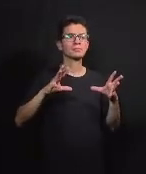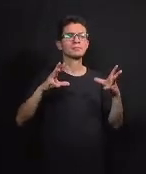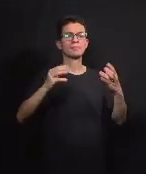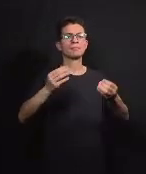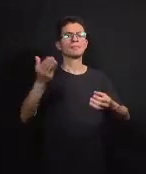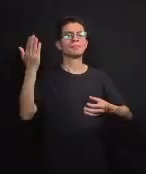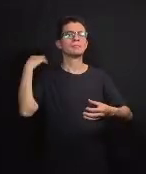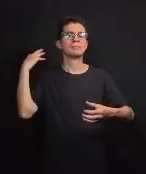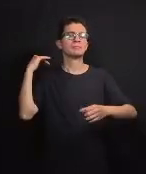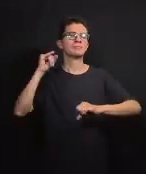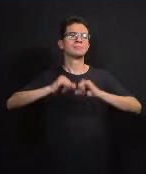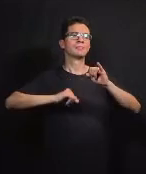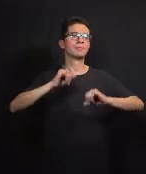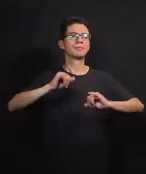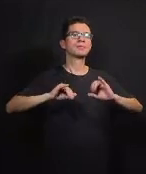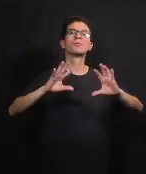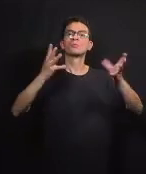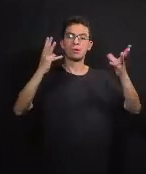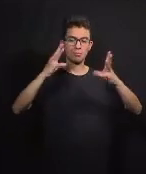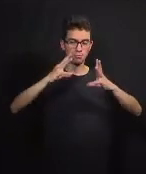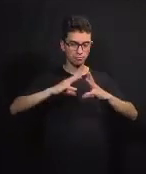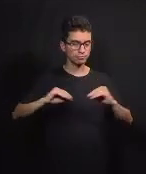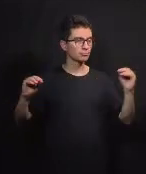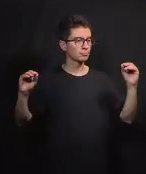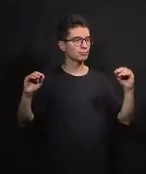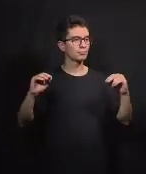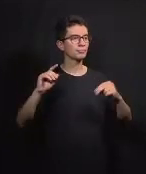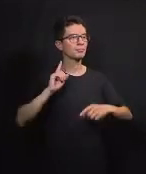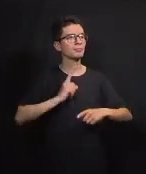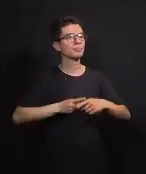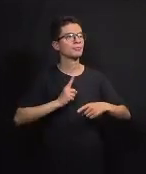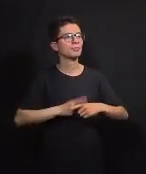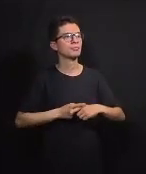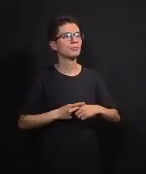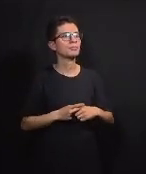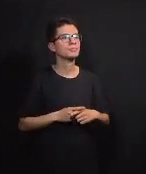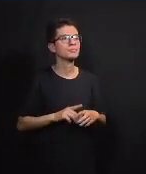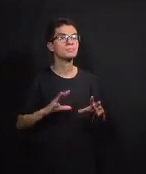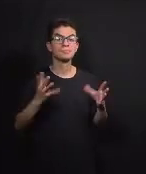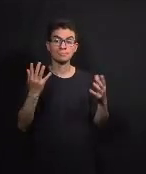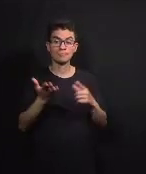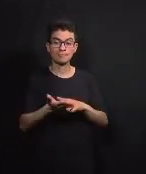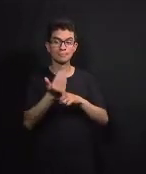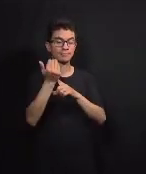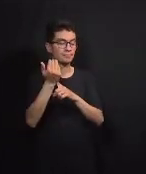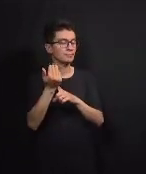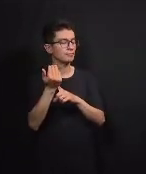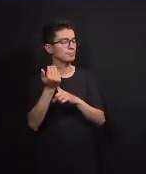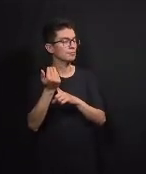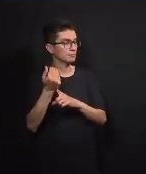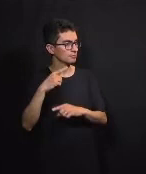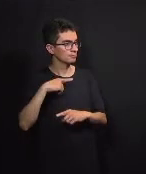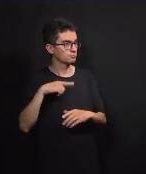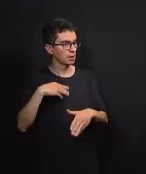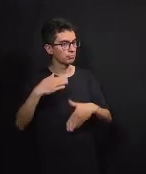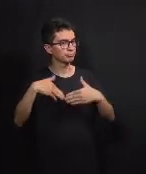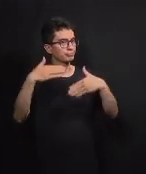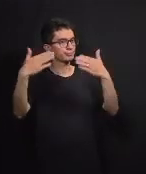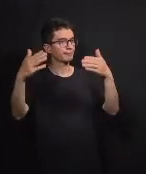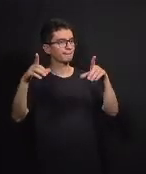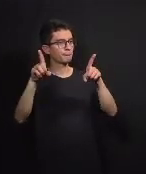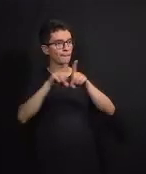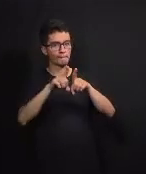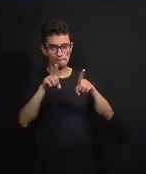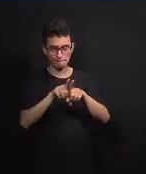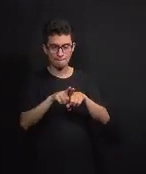simplesmente desapareceram por força do avanço da tecnologia e por força da